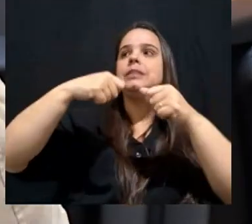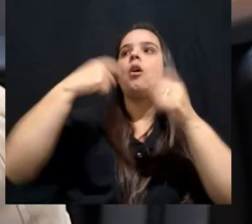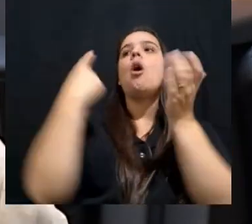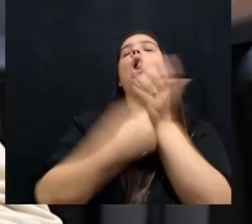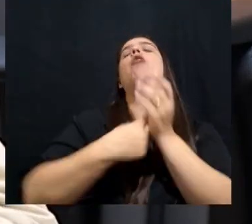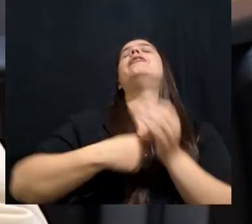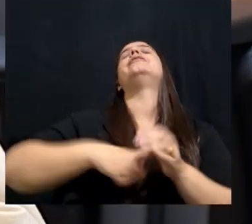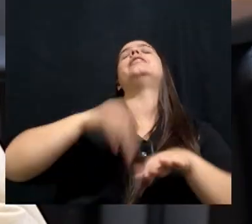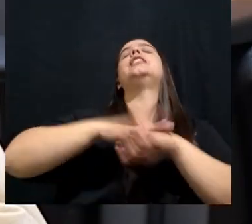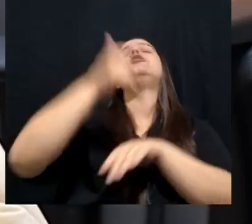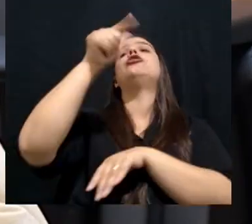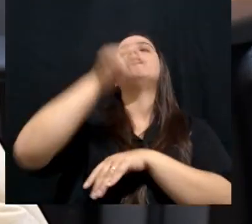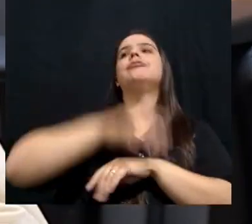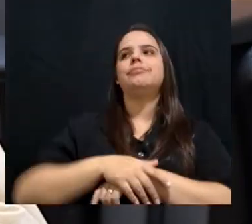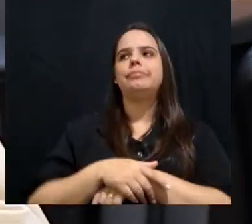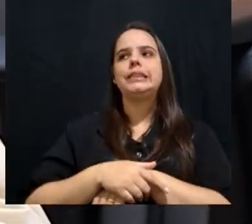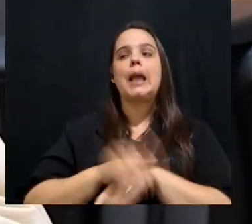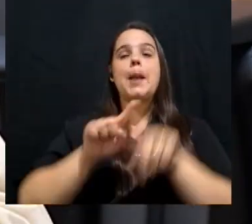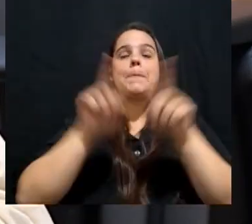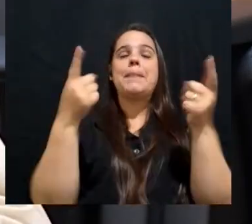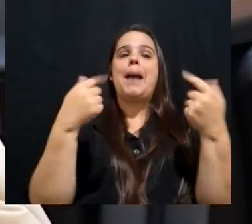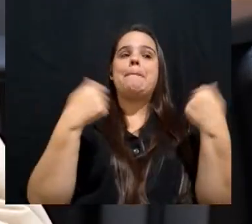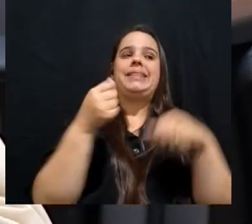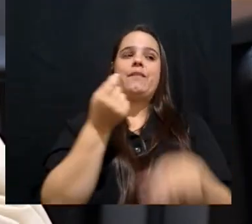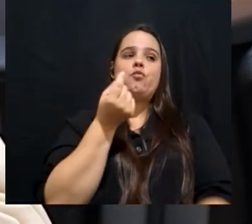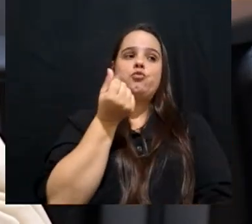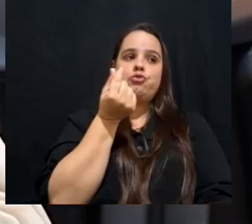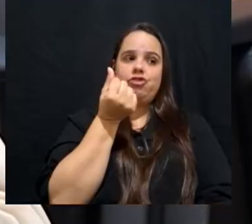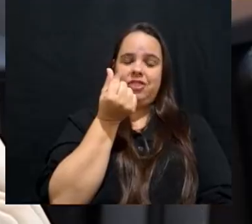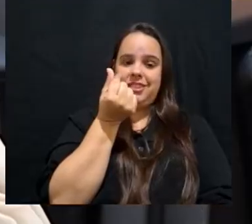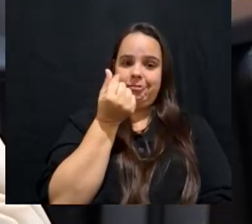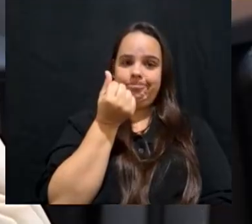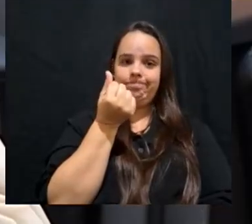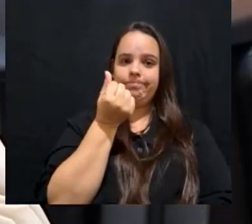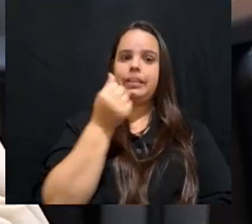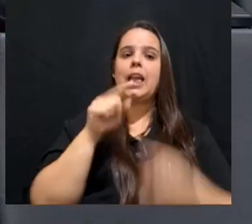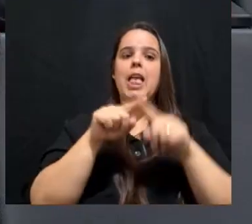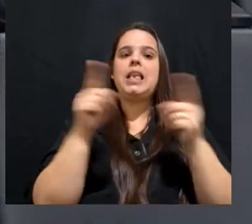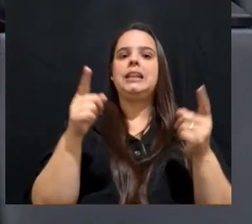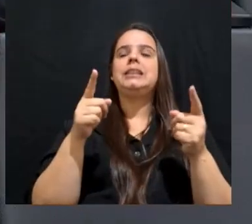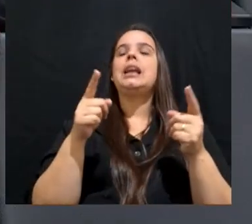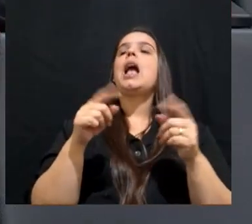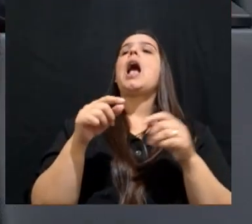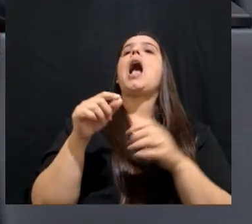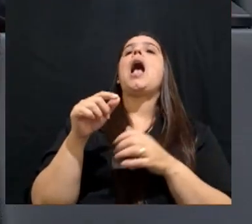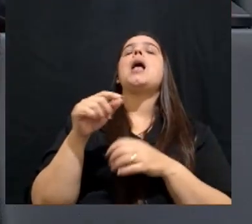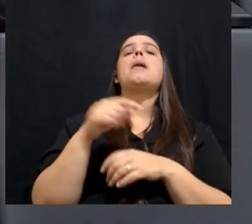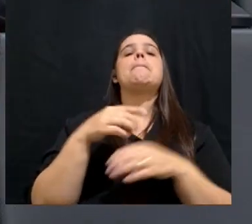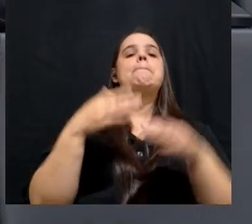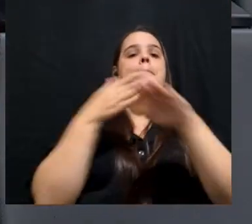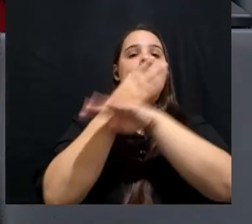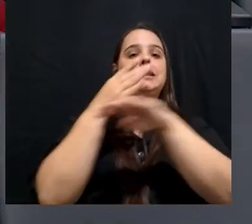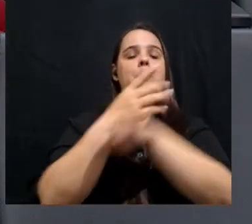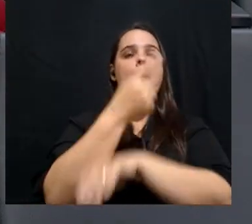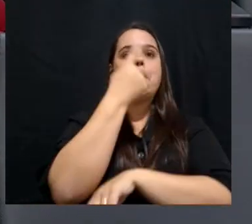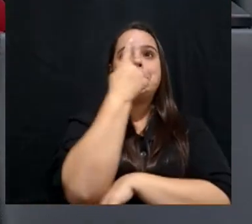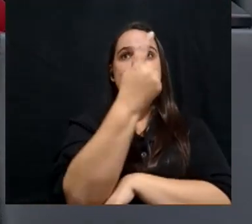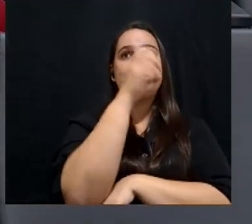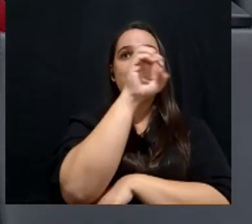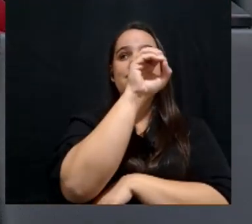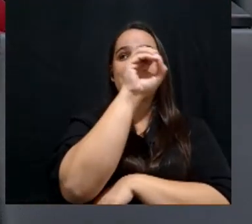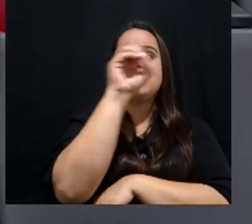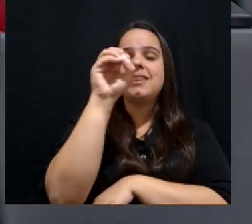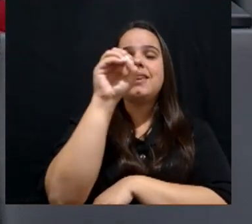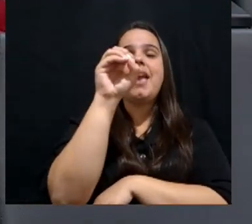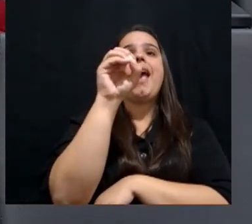gente se comprometeu em ajudar novamente, e esse segundo foram 1.500 idosos. Já aumentou. Já aumentou, tem que procurar um